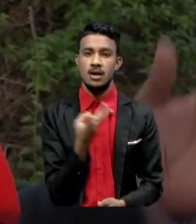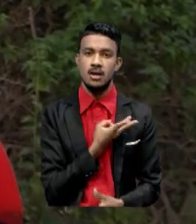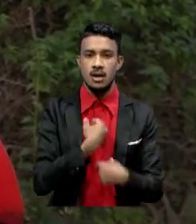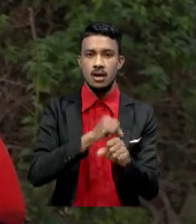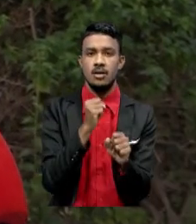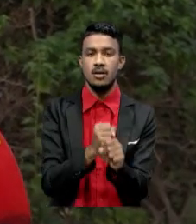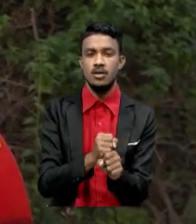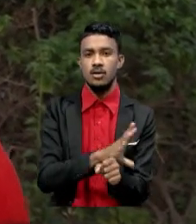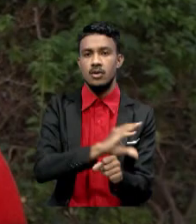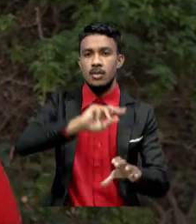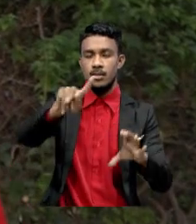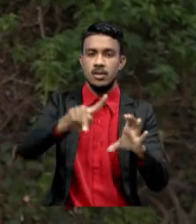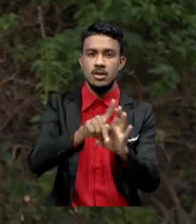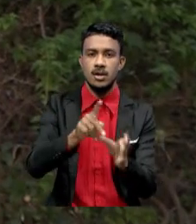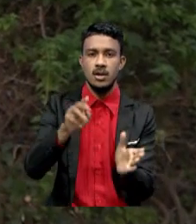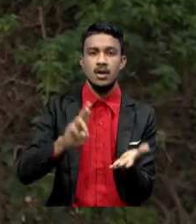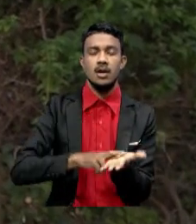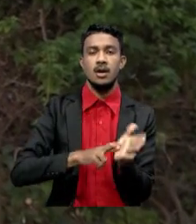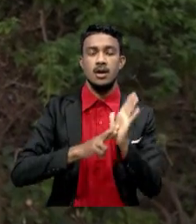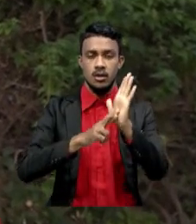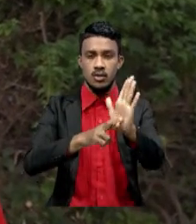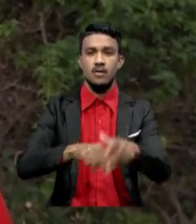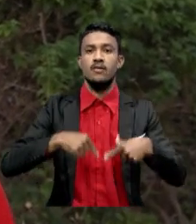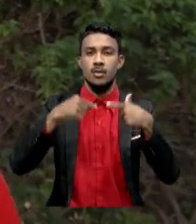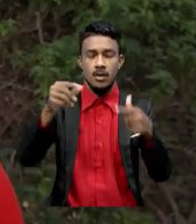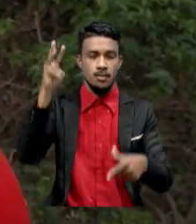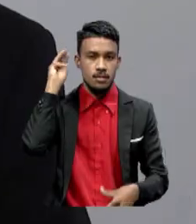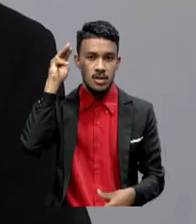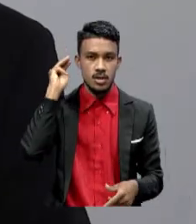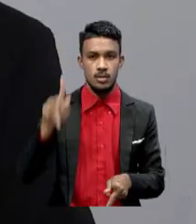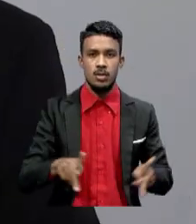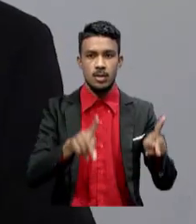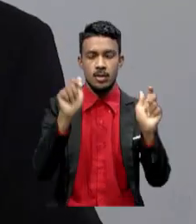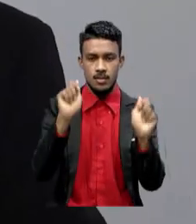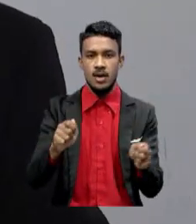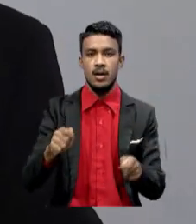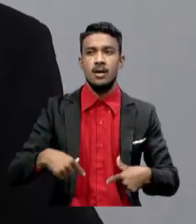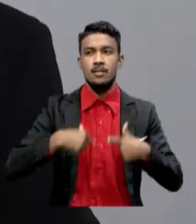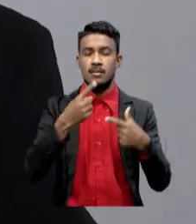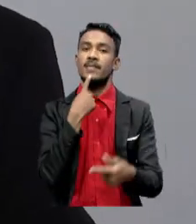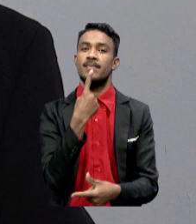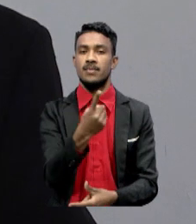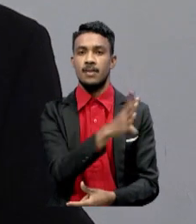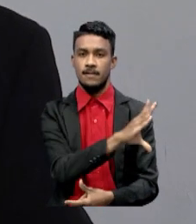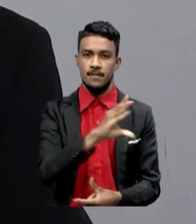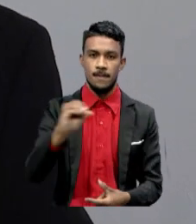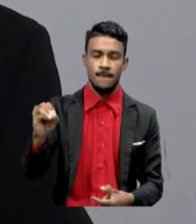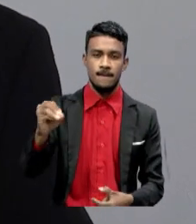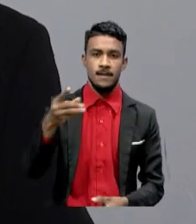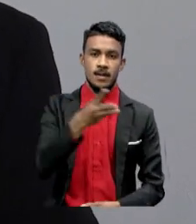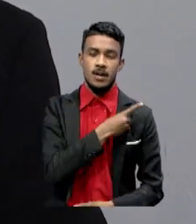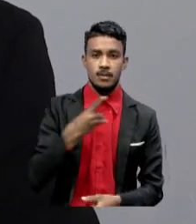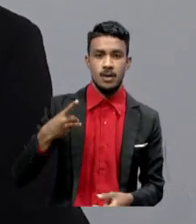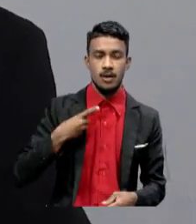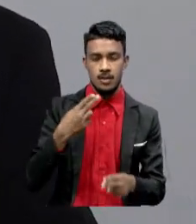participasan hato relator ba minister publika par hodi proseso. Ia Sorin Selok, membro parlamento deputado Antonio